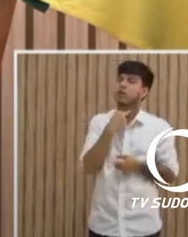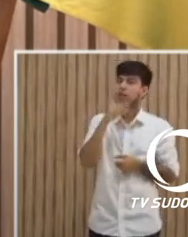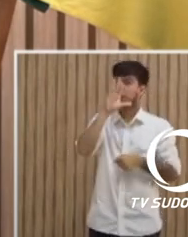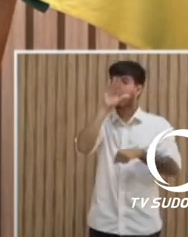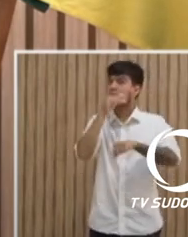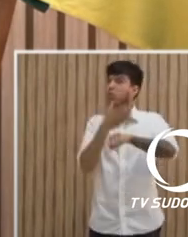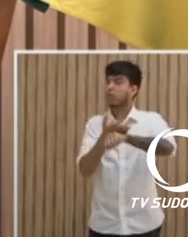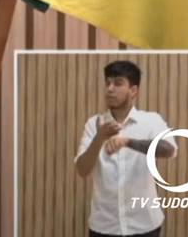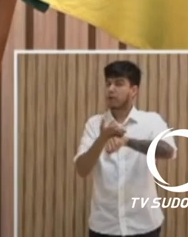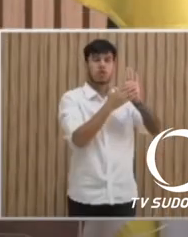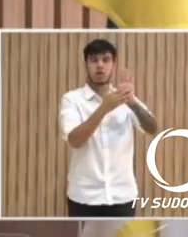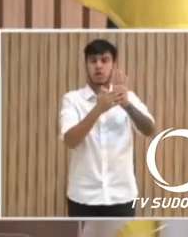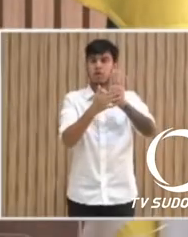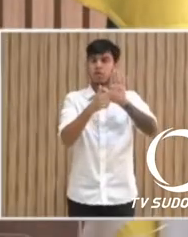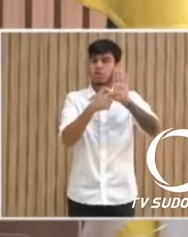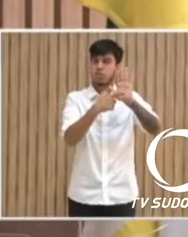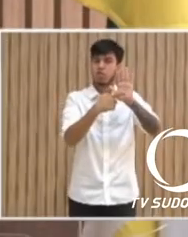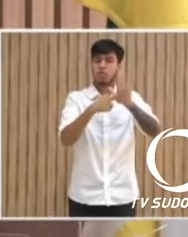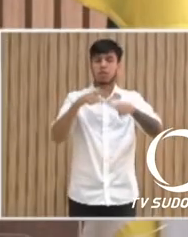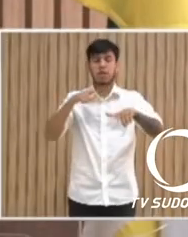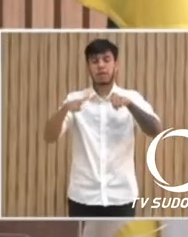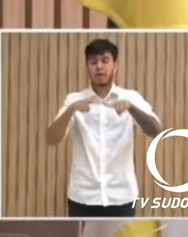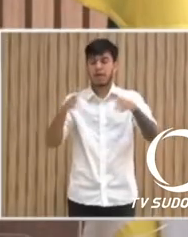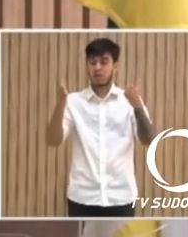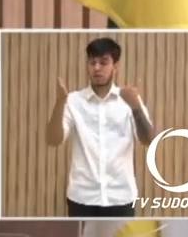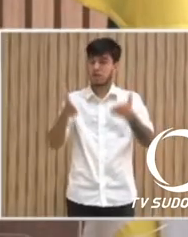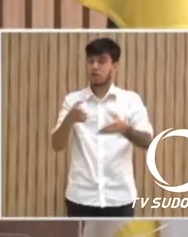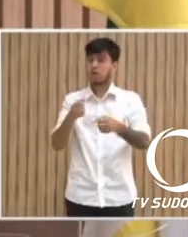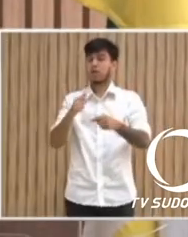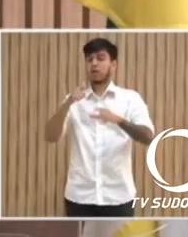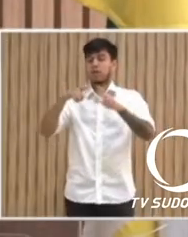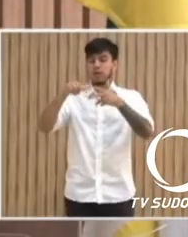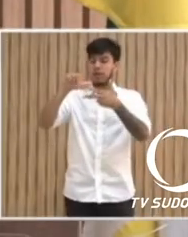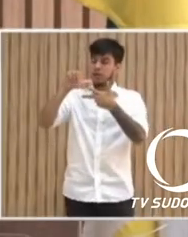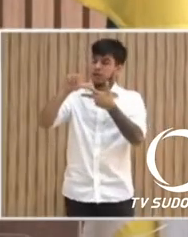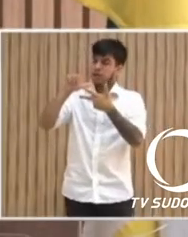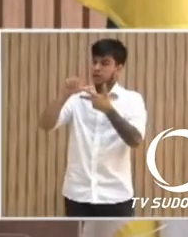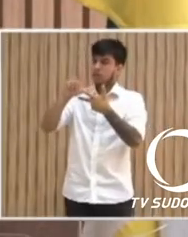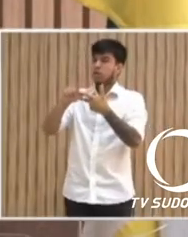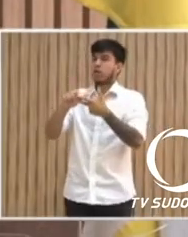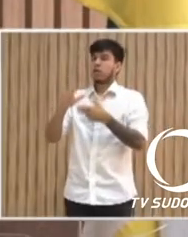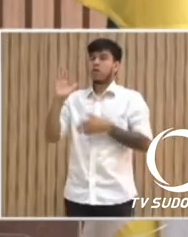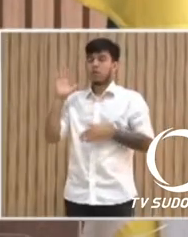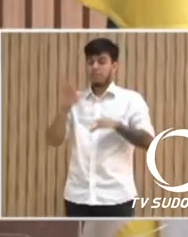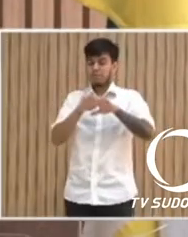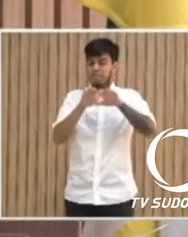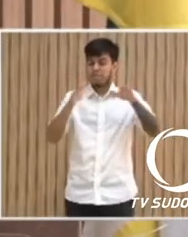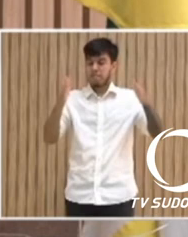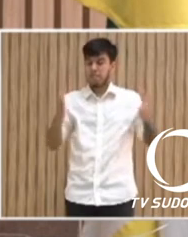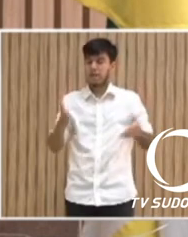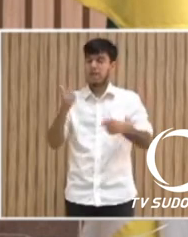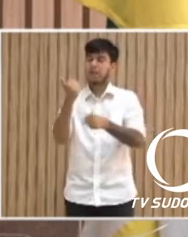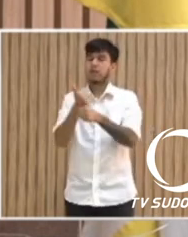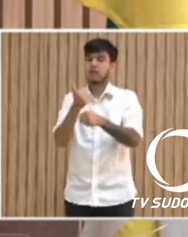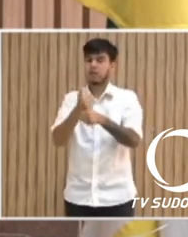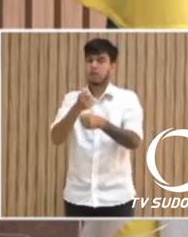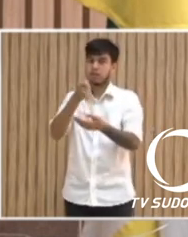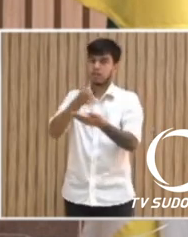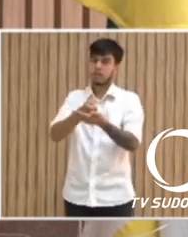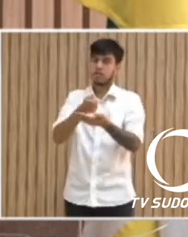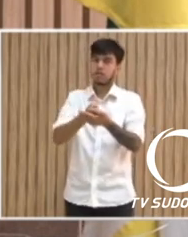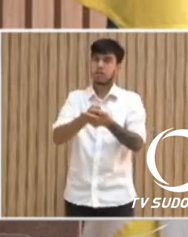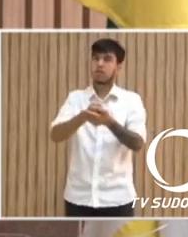ainda melhor para se viver Eduardo da la costa foi eleito por unanimidade o que segundo ele aumenta o compromisso num ano